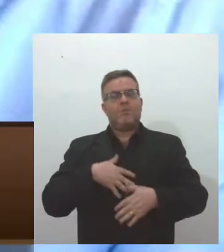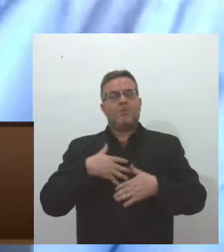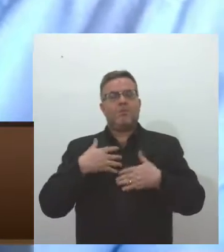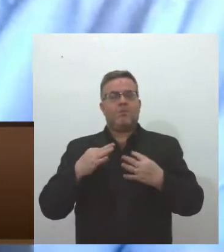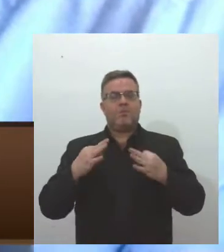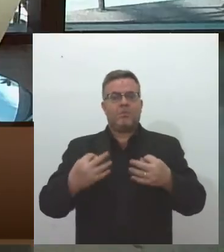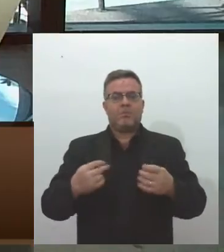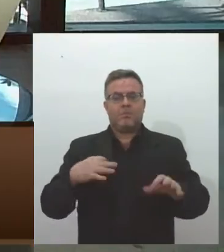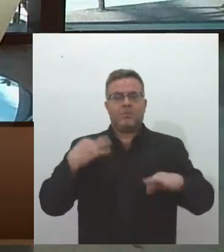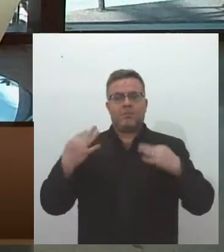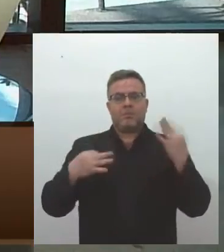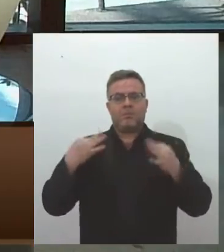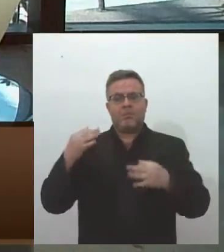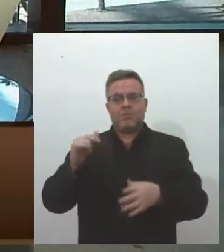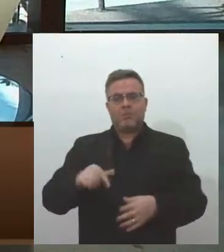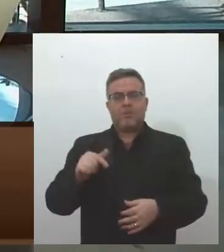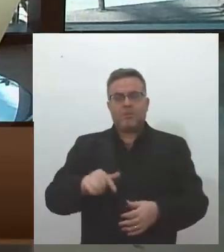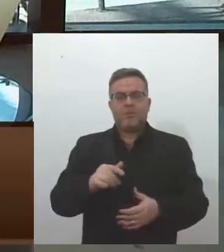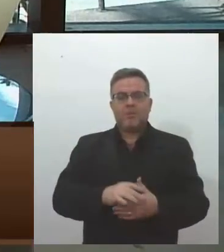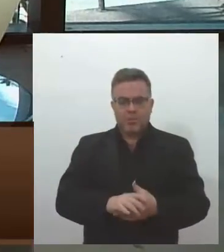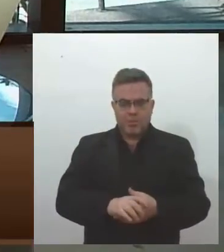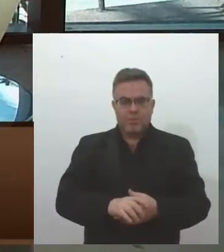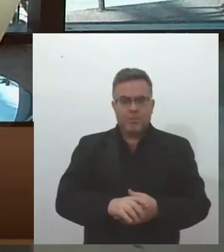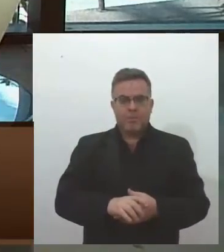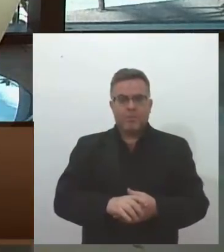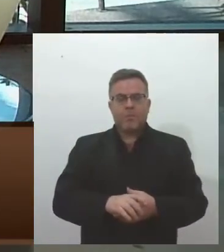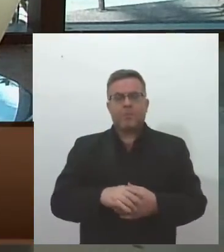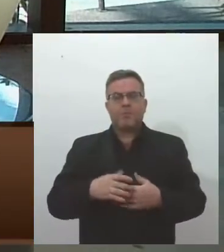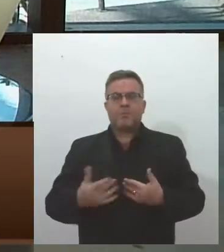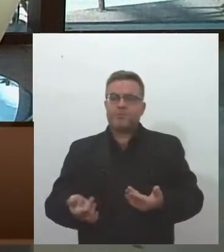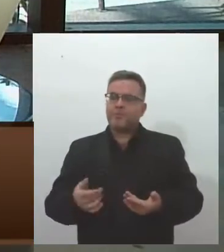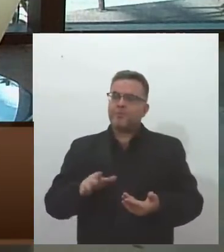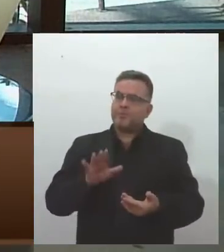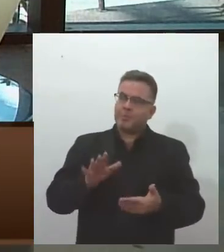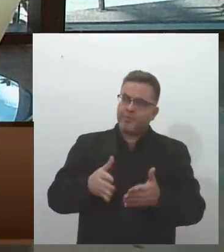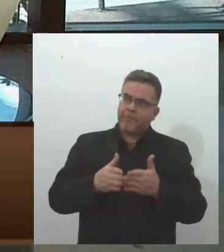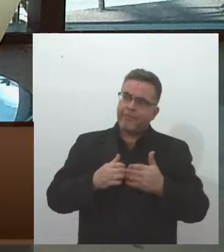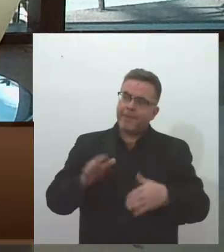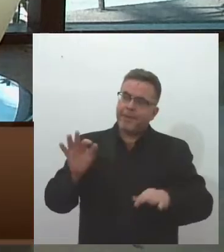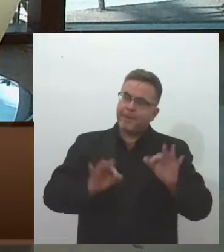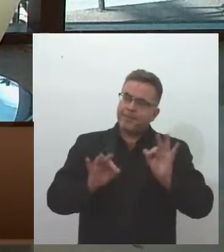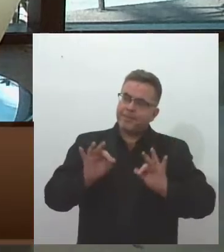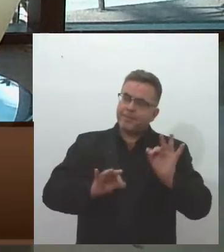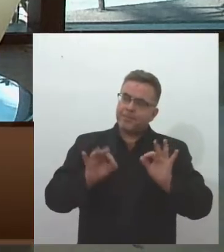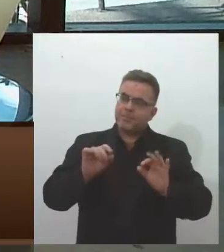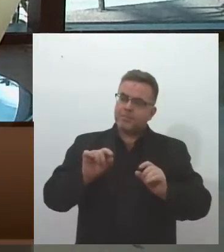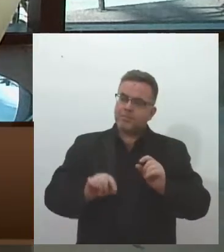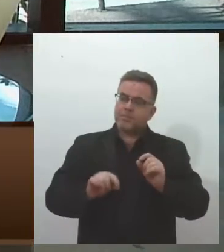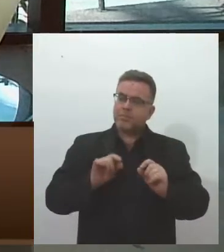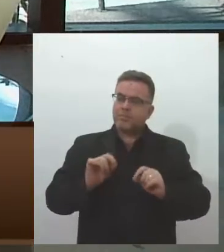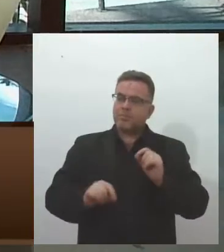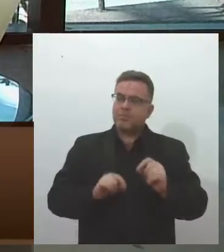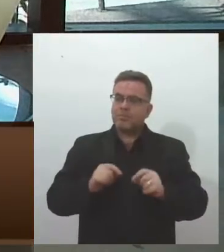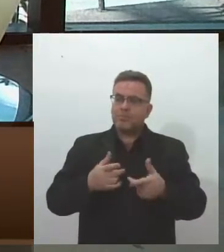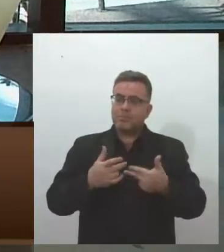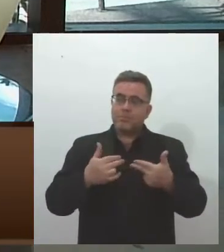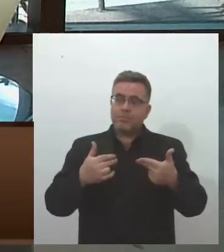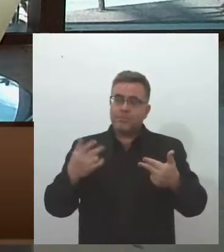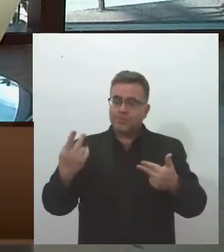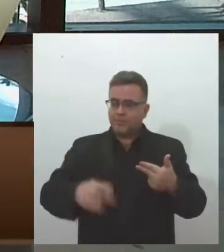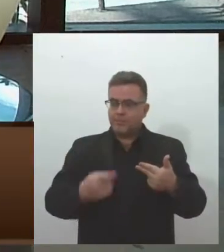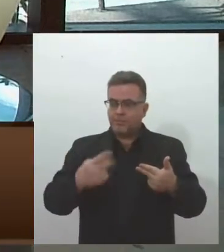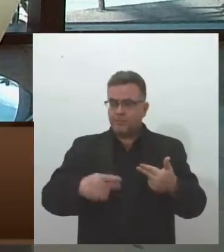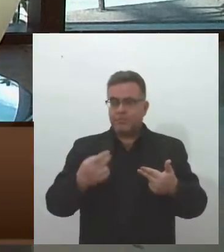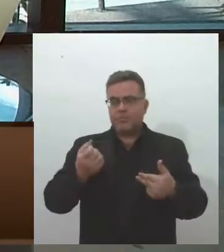turismo aqui no nosso estado. Ô Salles, essa preparação também envolve aí a busca de novos atrativos aqui no estado. A gente